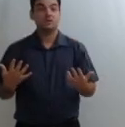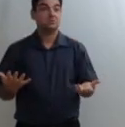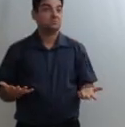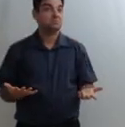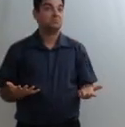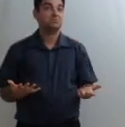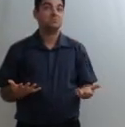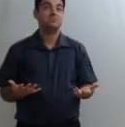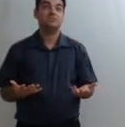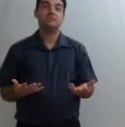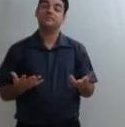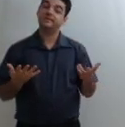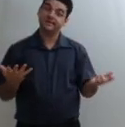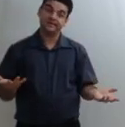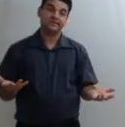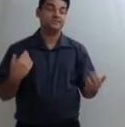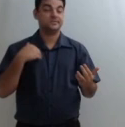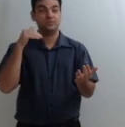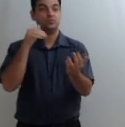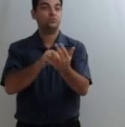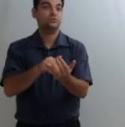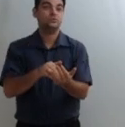só pode ser feito com